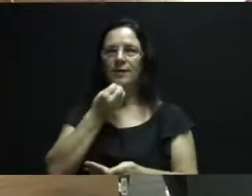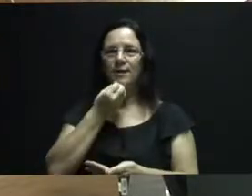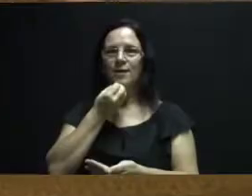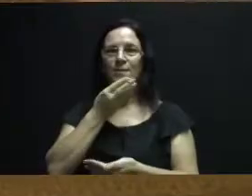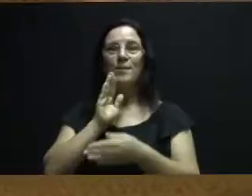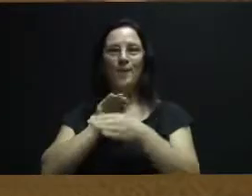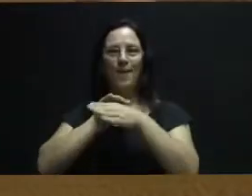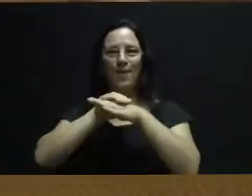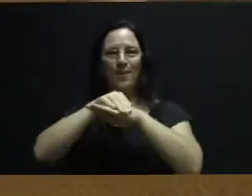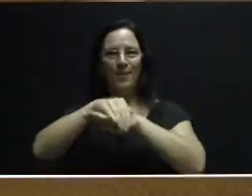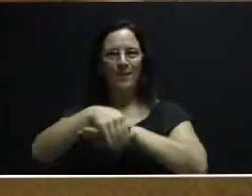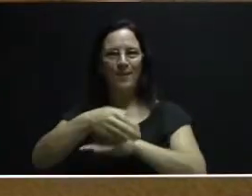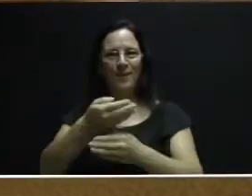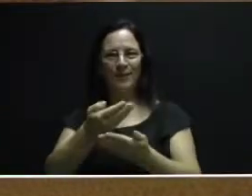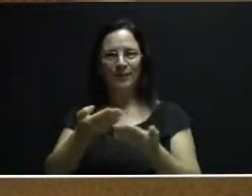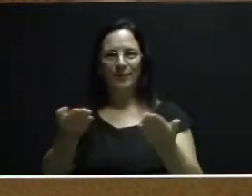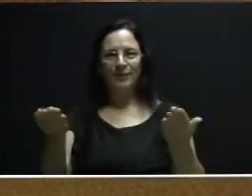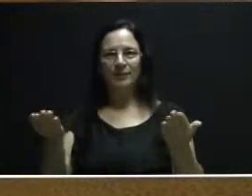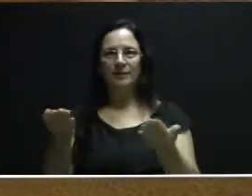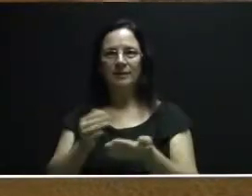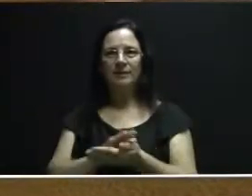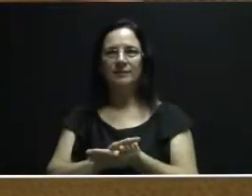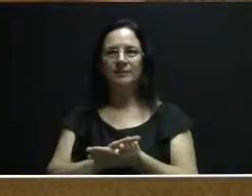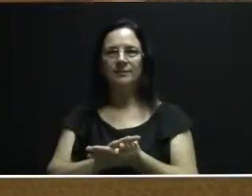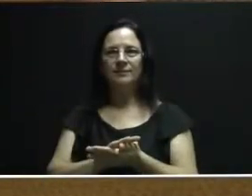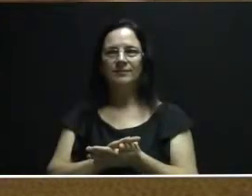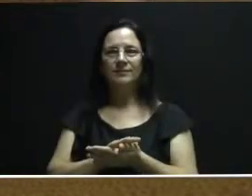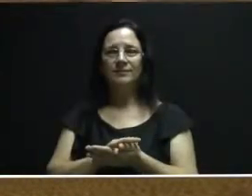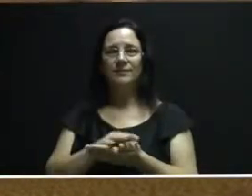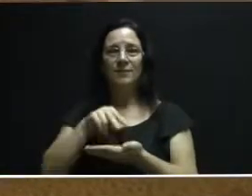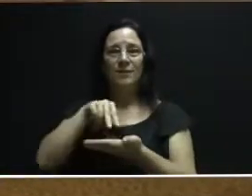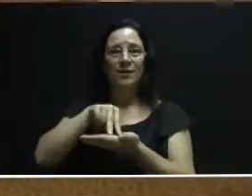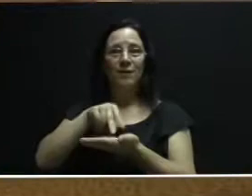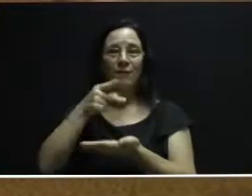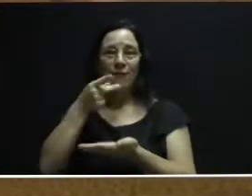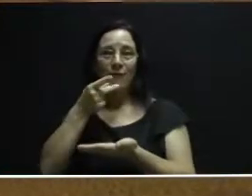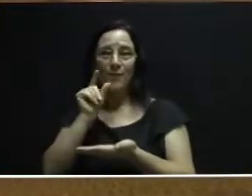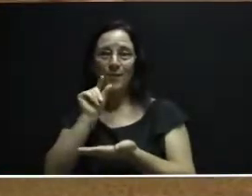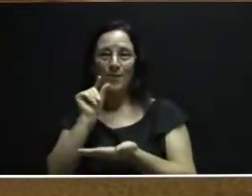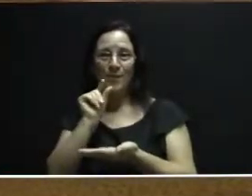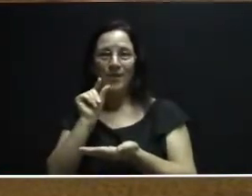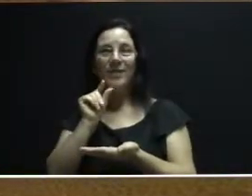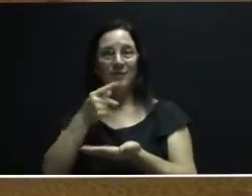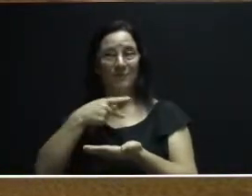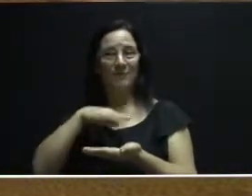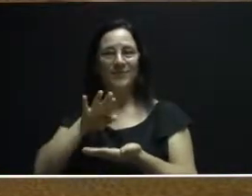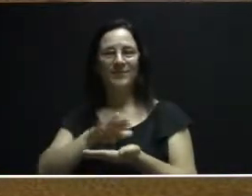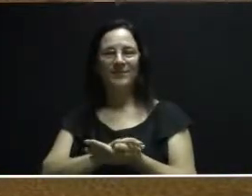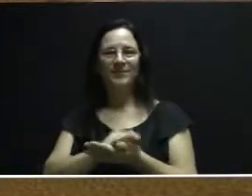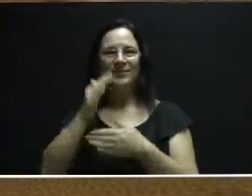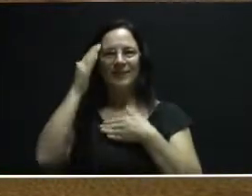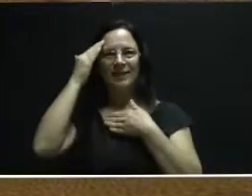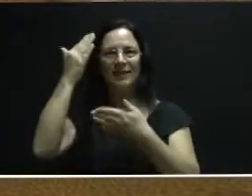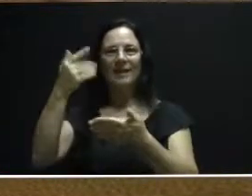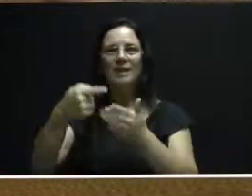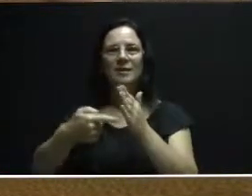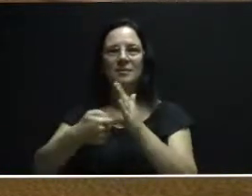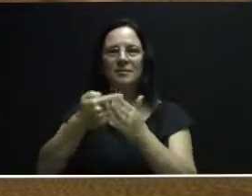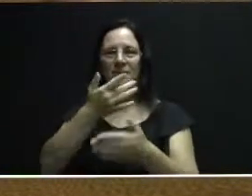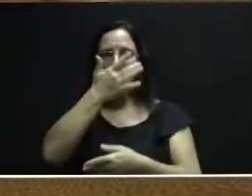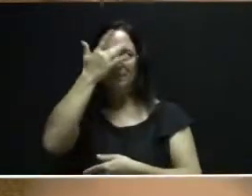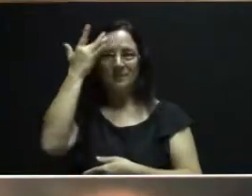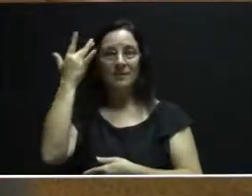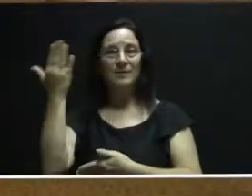Boa noite a todos. Não sou muito de falar em microfone, mas vamos lá. Agradecer primeiramente às